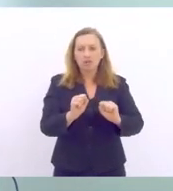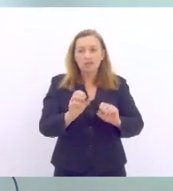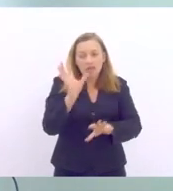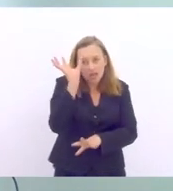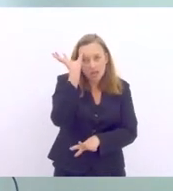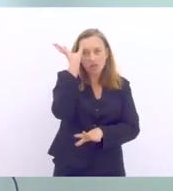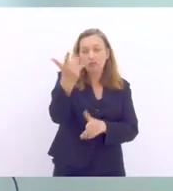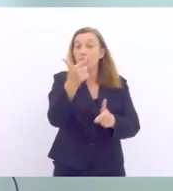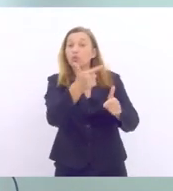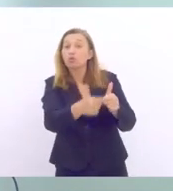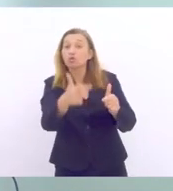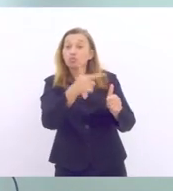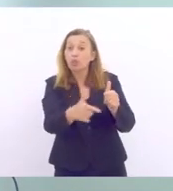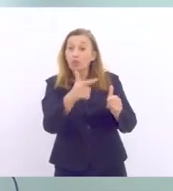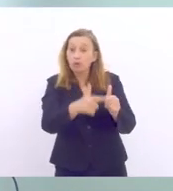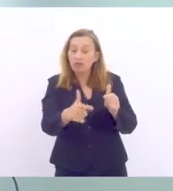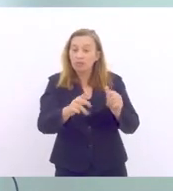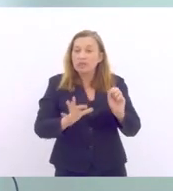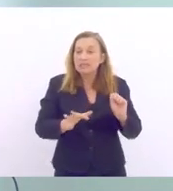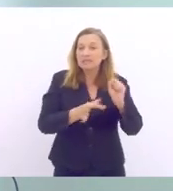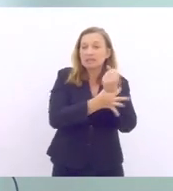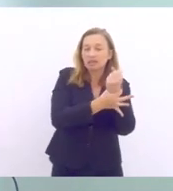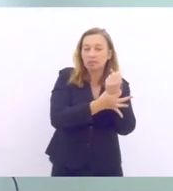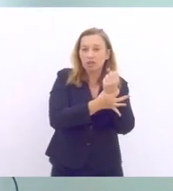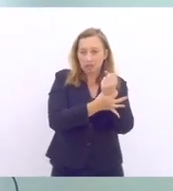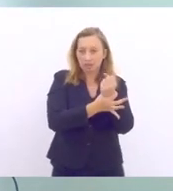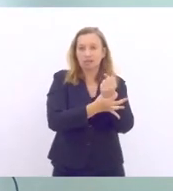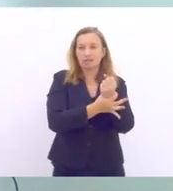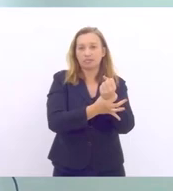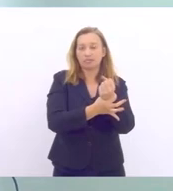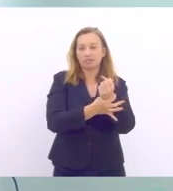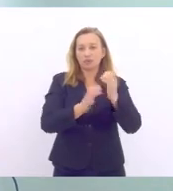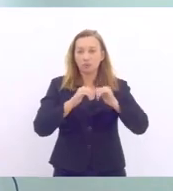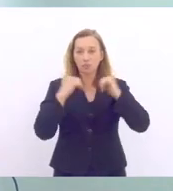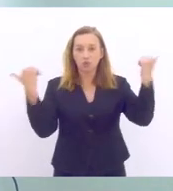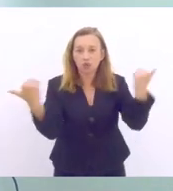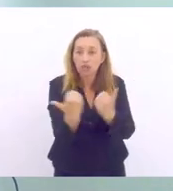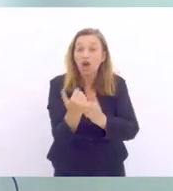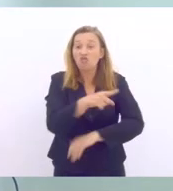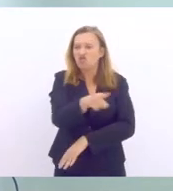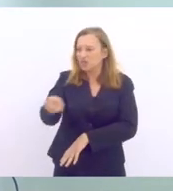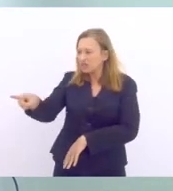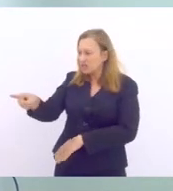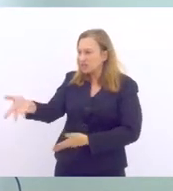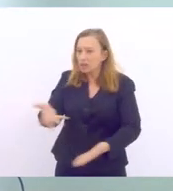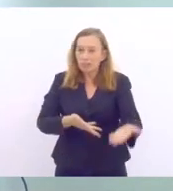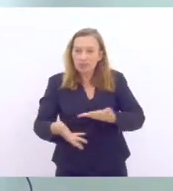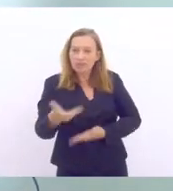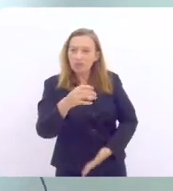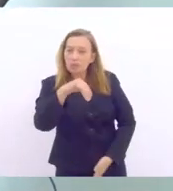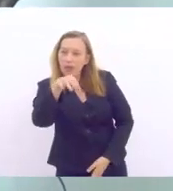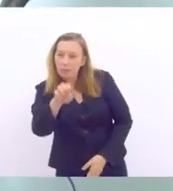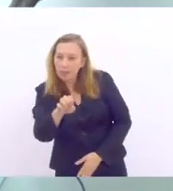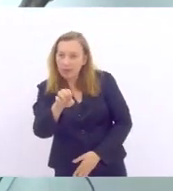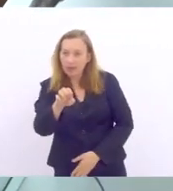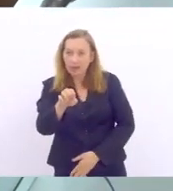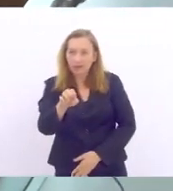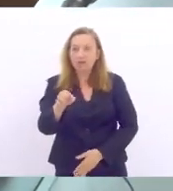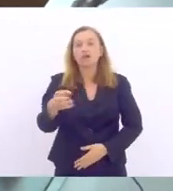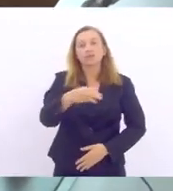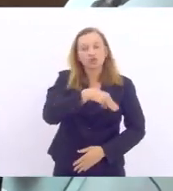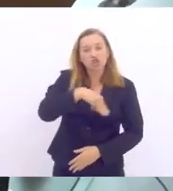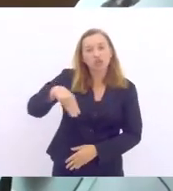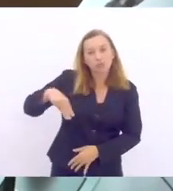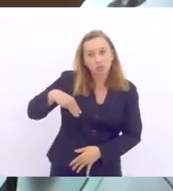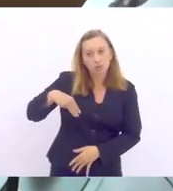dos problemas de segurança no Maracanã. Vocês aqui, parceiros do BEP, parceiros do Ministério